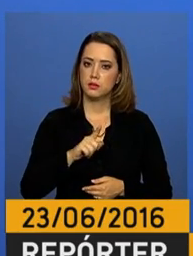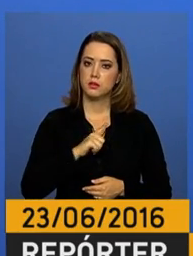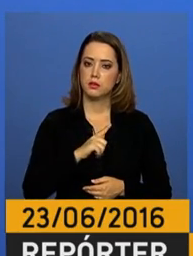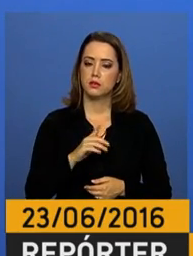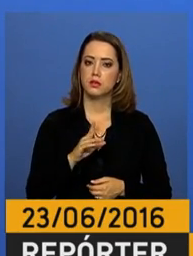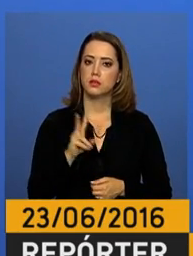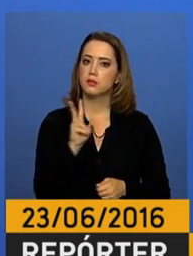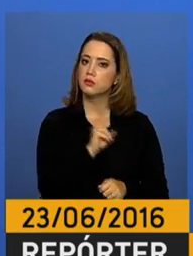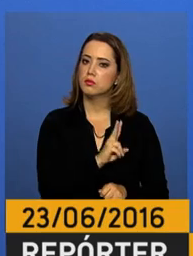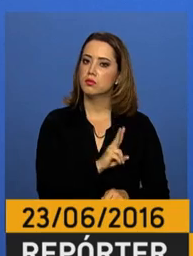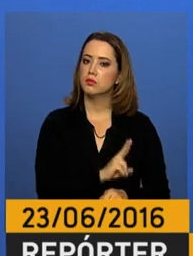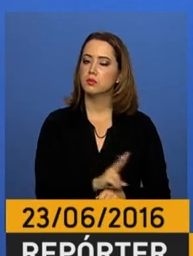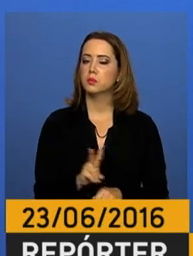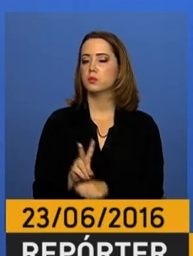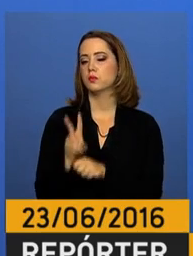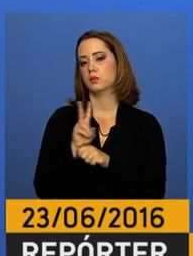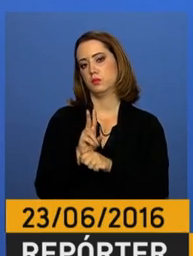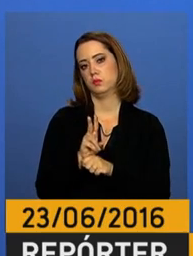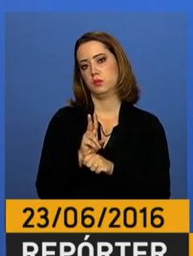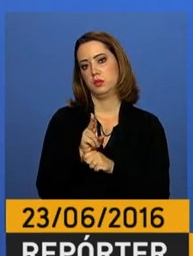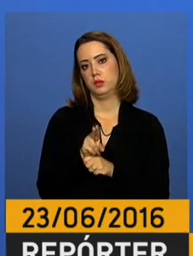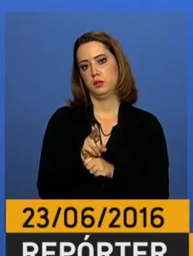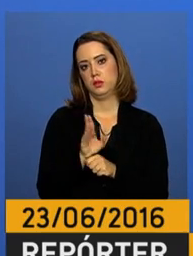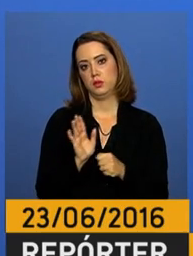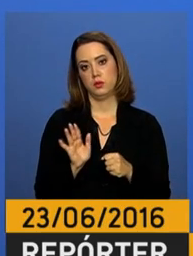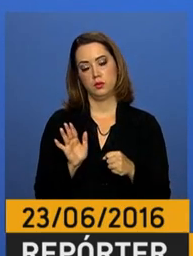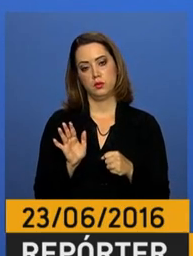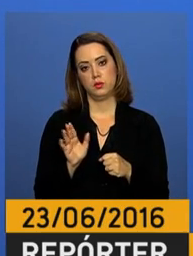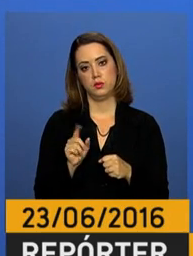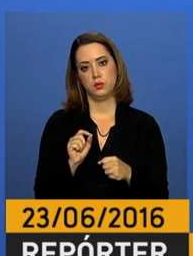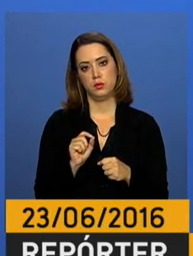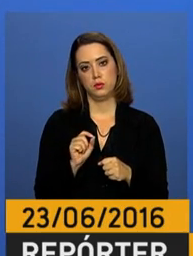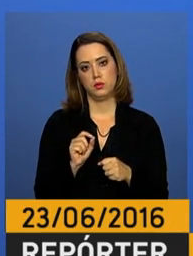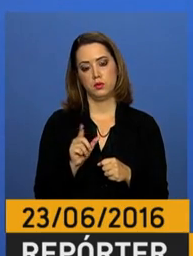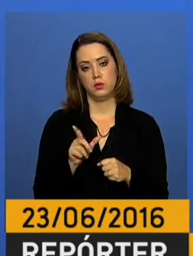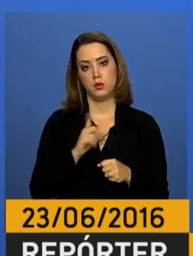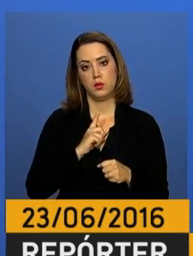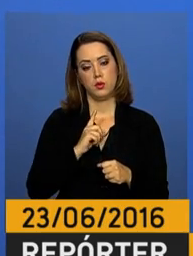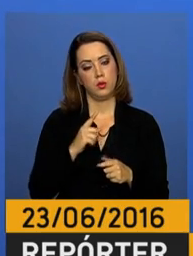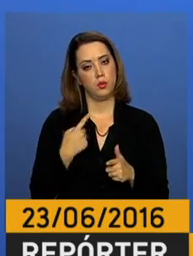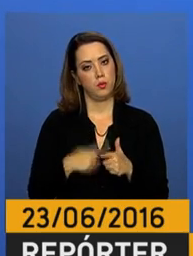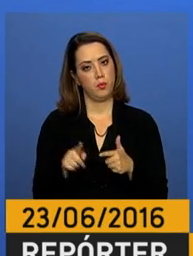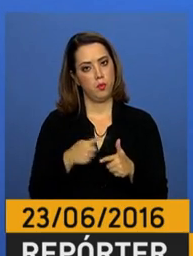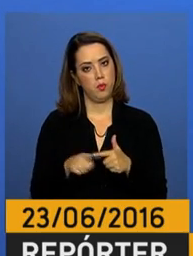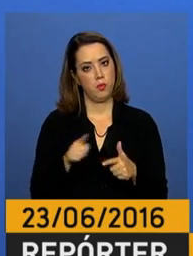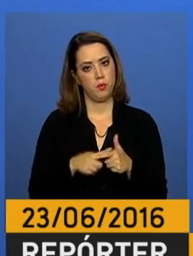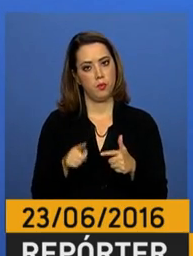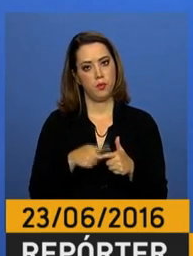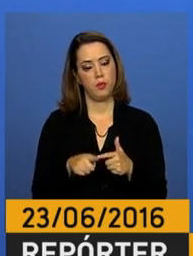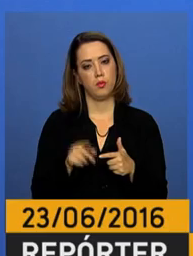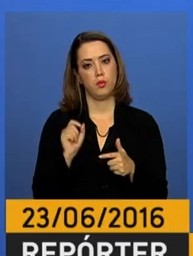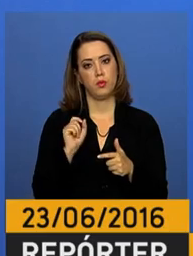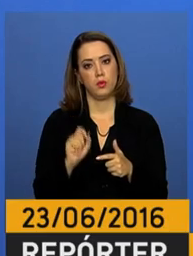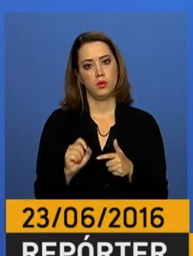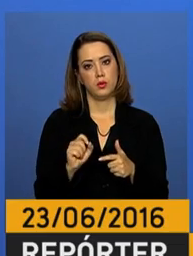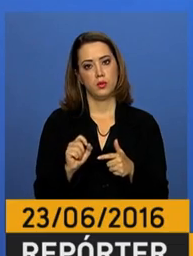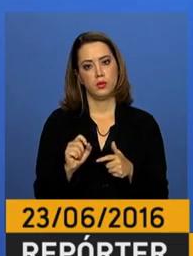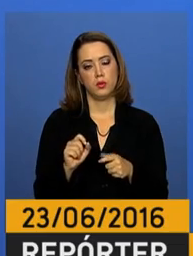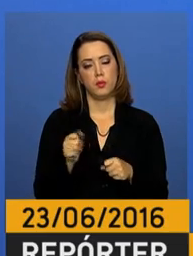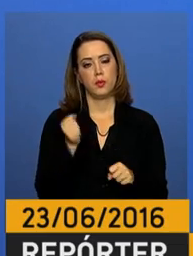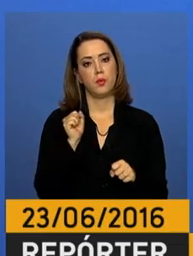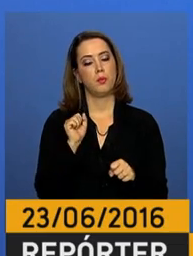a a a a a a cobertura da omissão em Face da Mora do